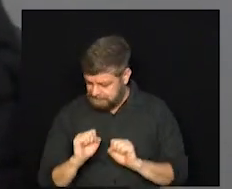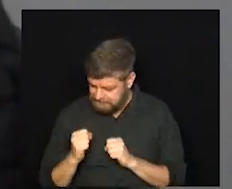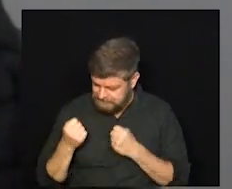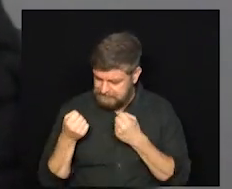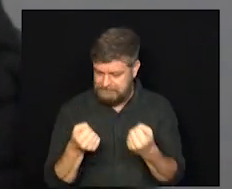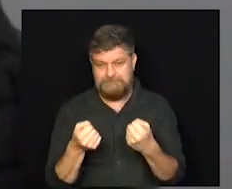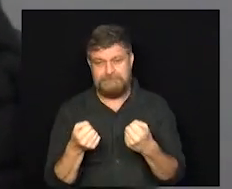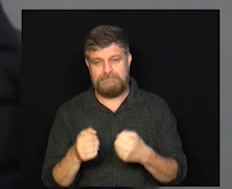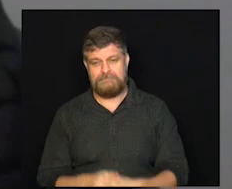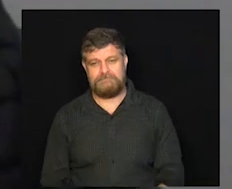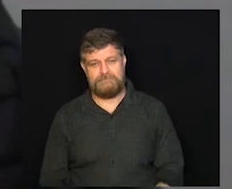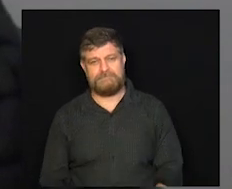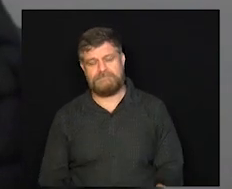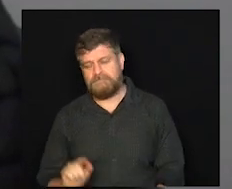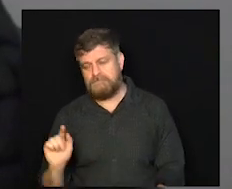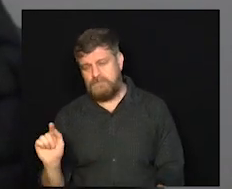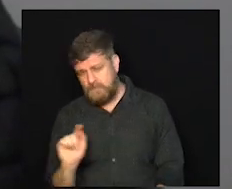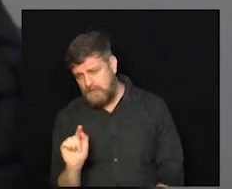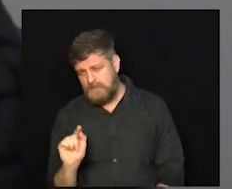essa fala de que